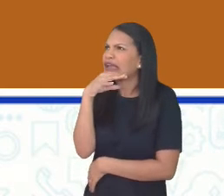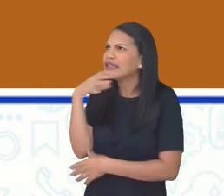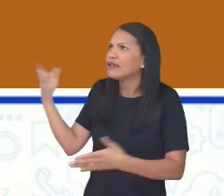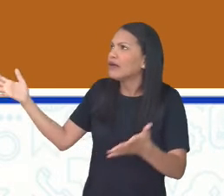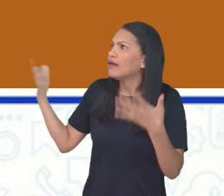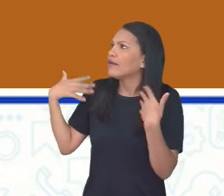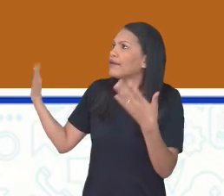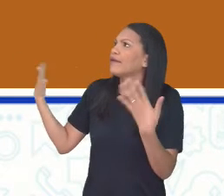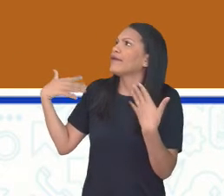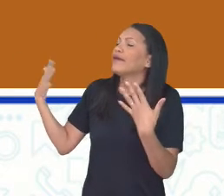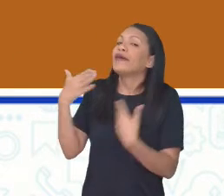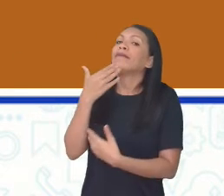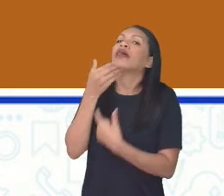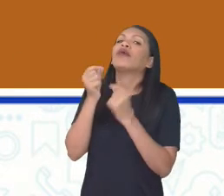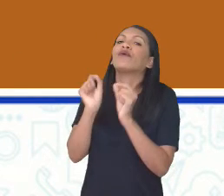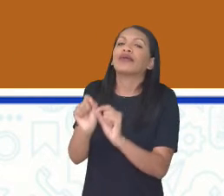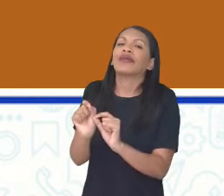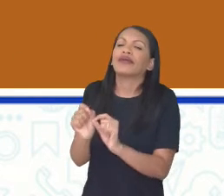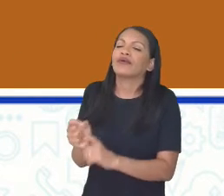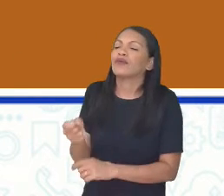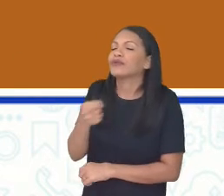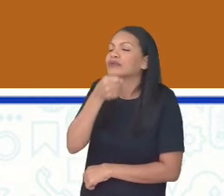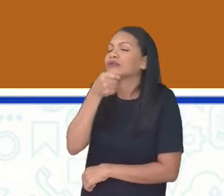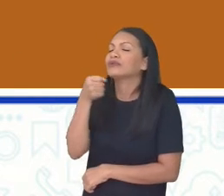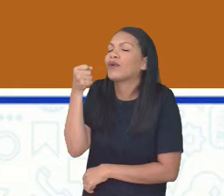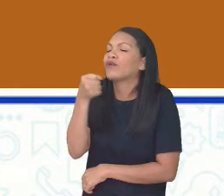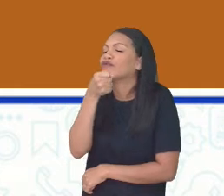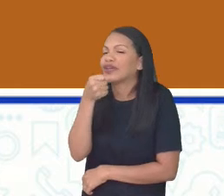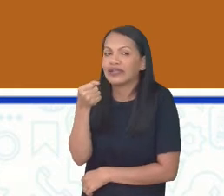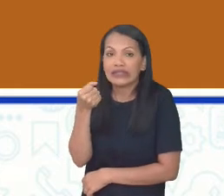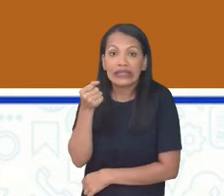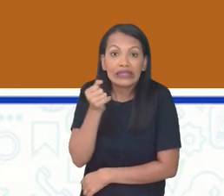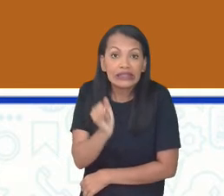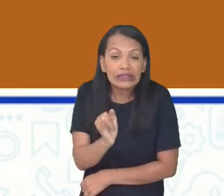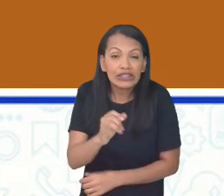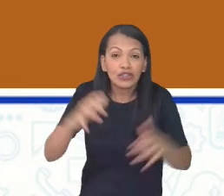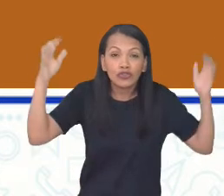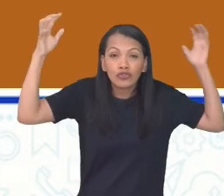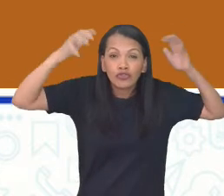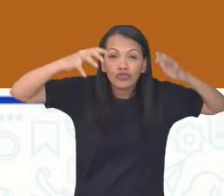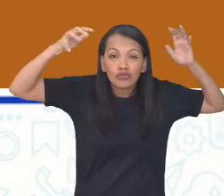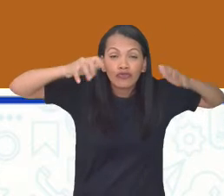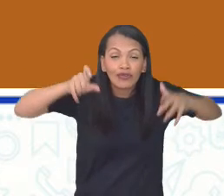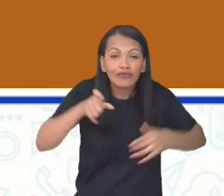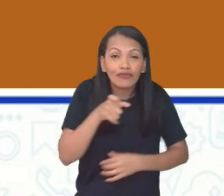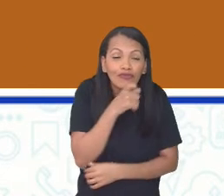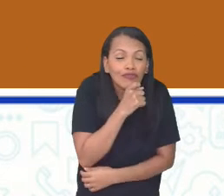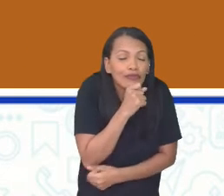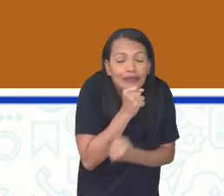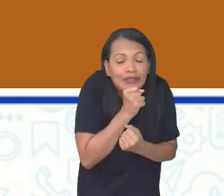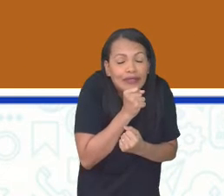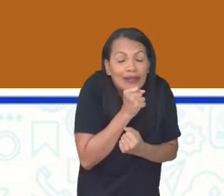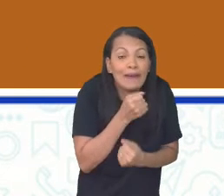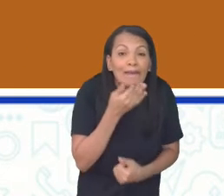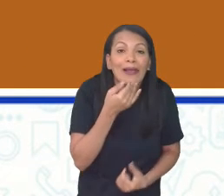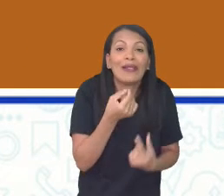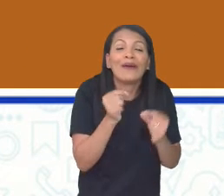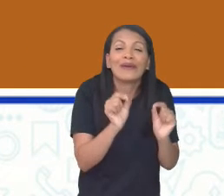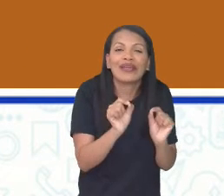como é gostoso tomar um sorvete. Então, 2 momentos diferentes. No momento do café da manhã,